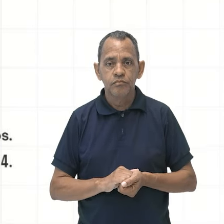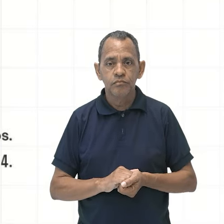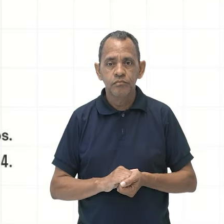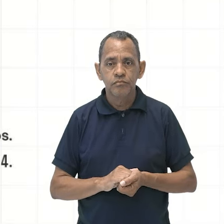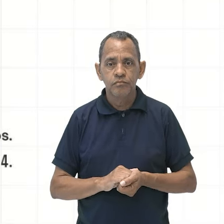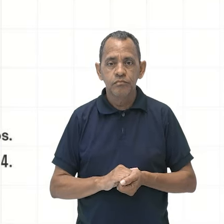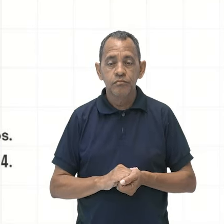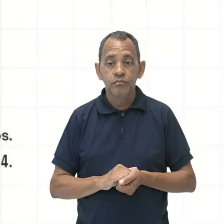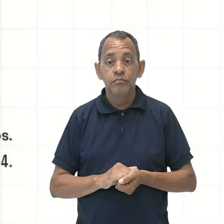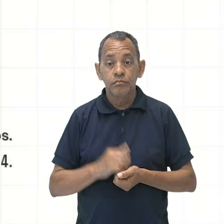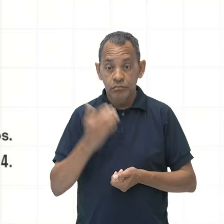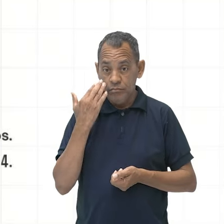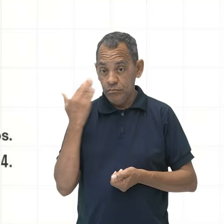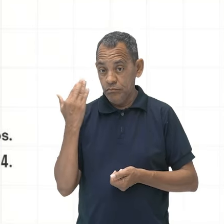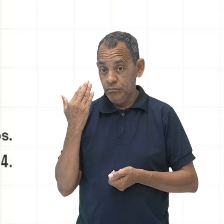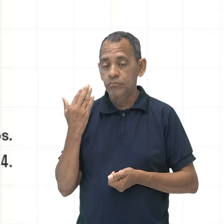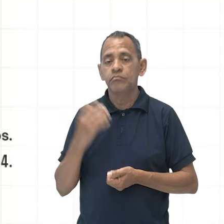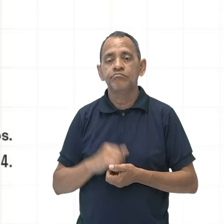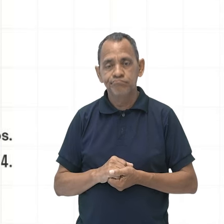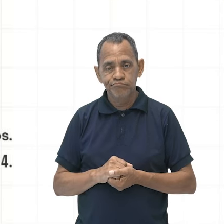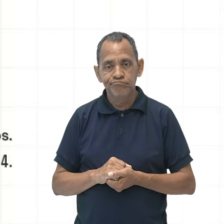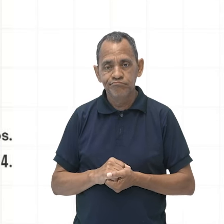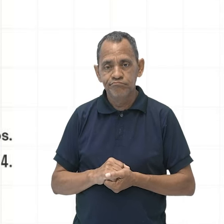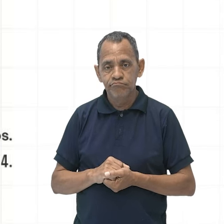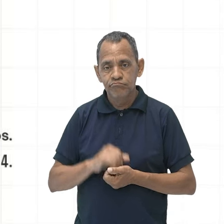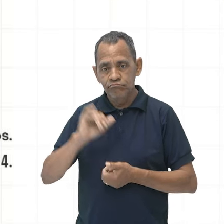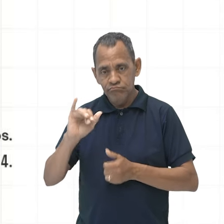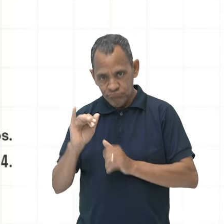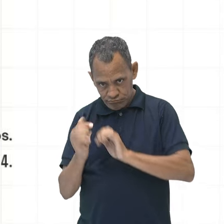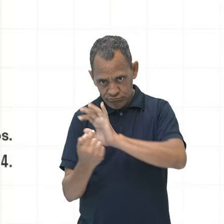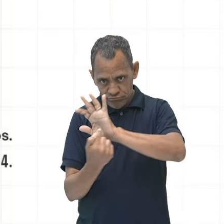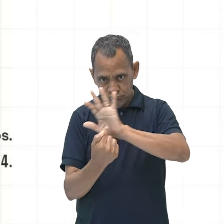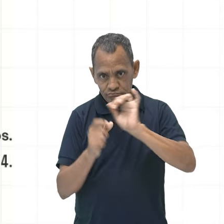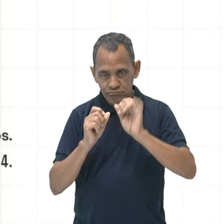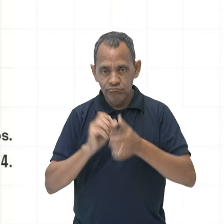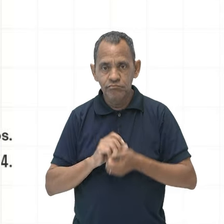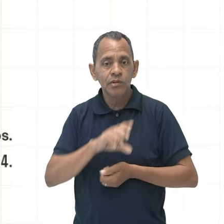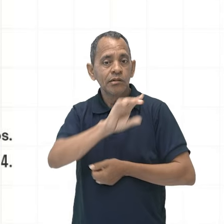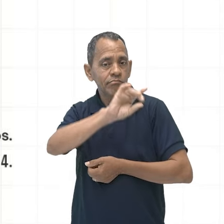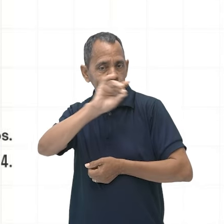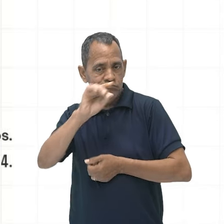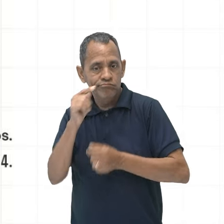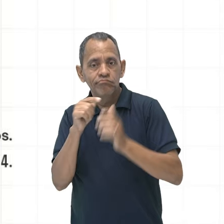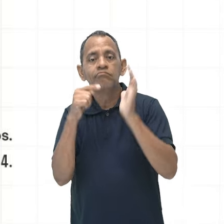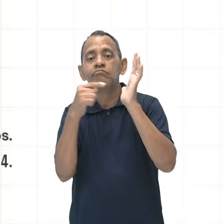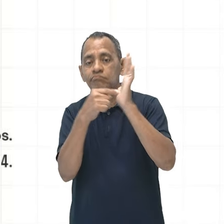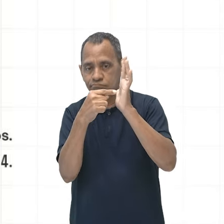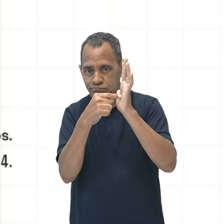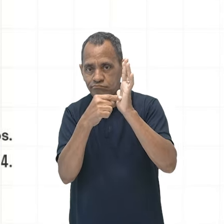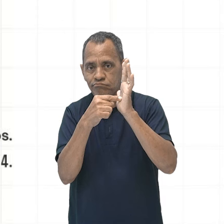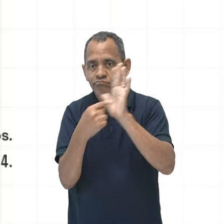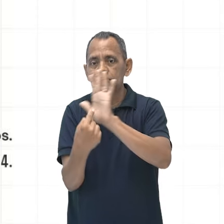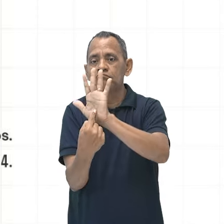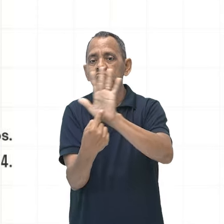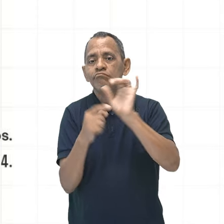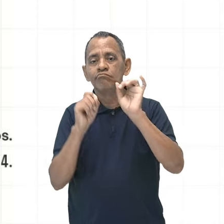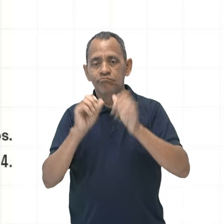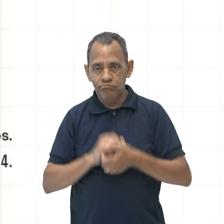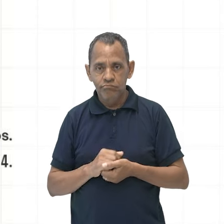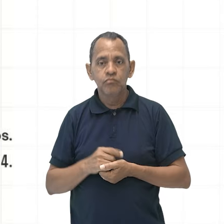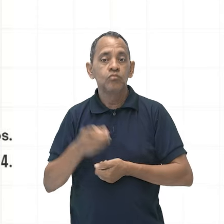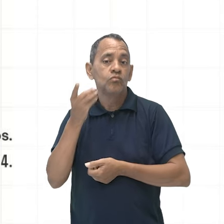pontinho desse aqui, ele está indicando um dia, né? Por isso a gente vai ter aí 12